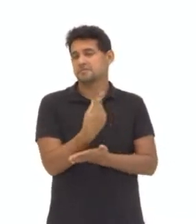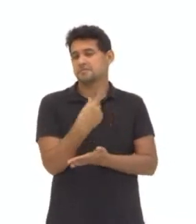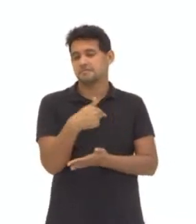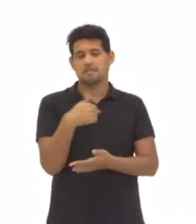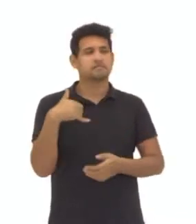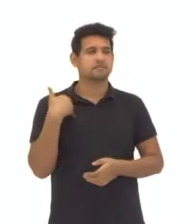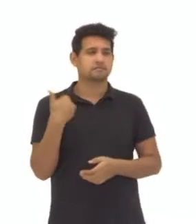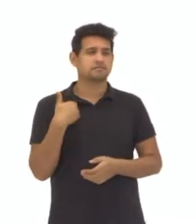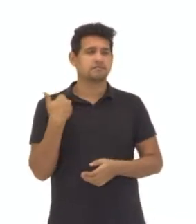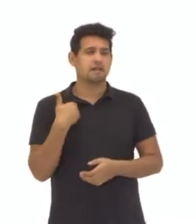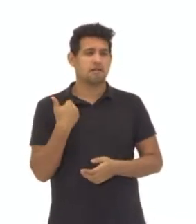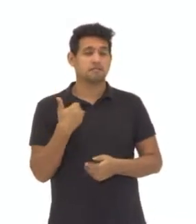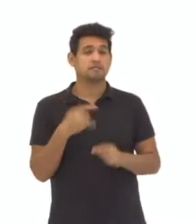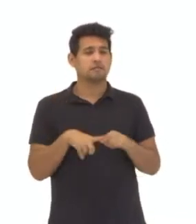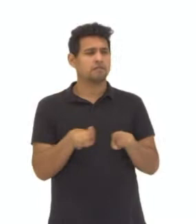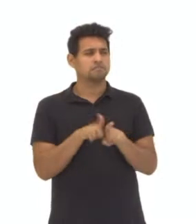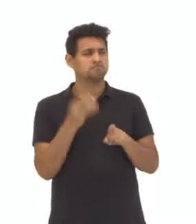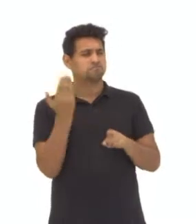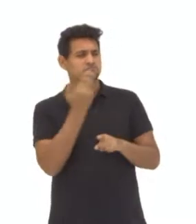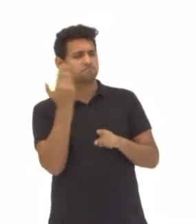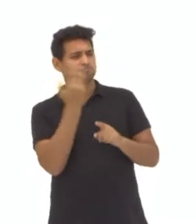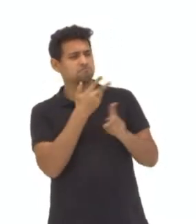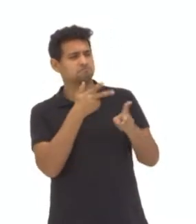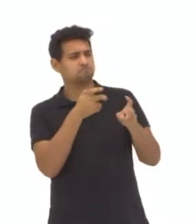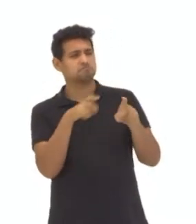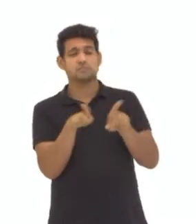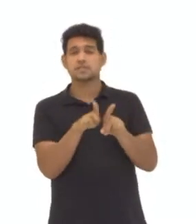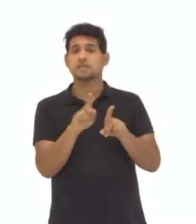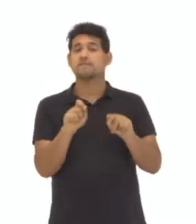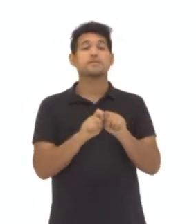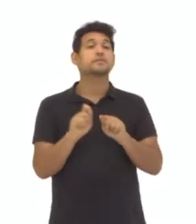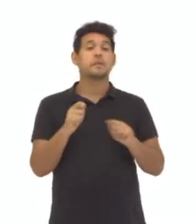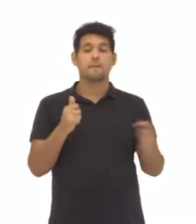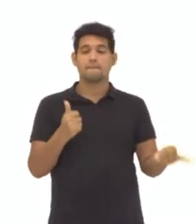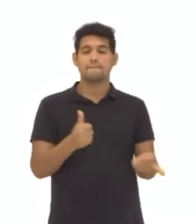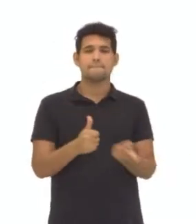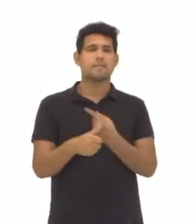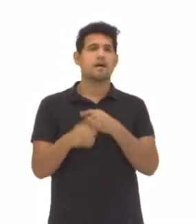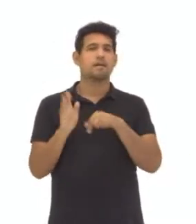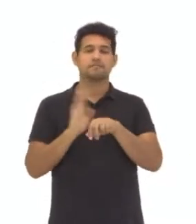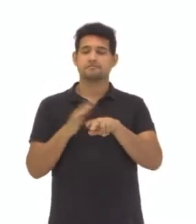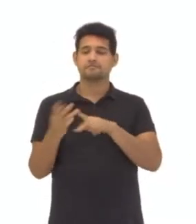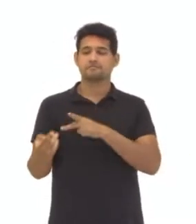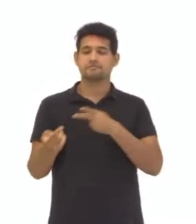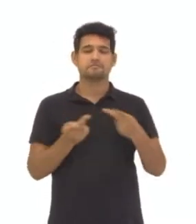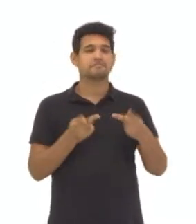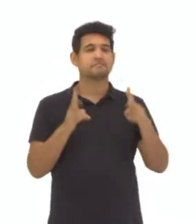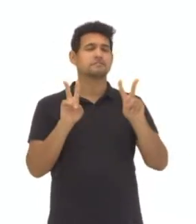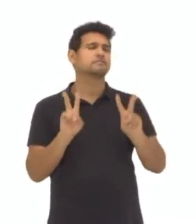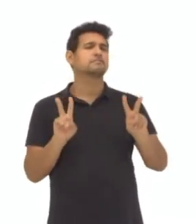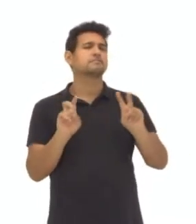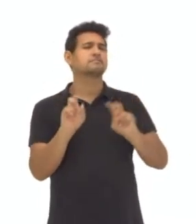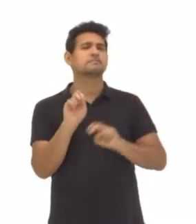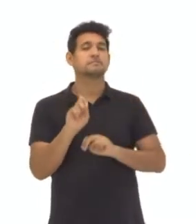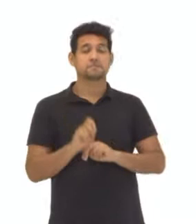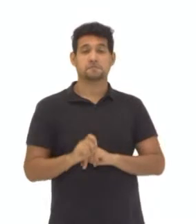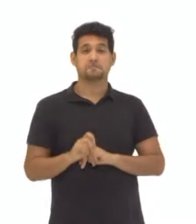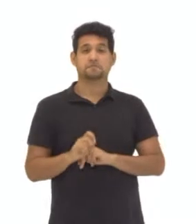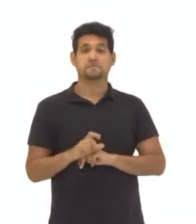anos. Sem que eu ainda percebesse, ela me fez o primeiro chamamento com relação a